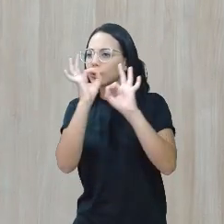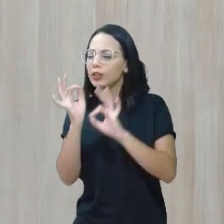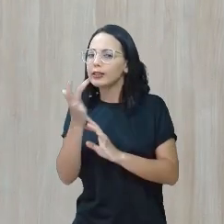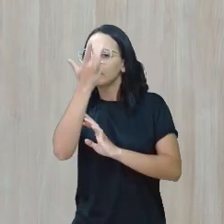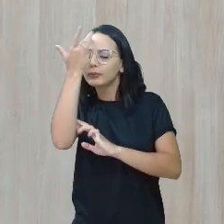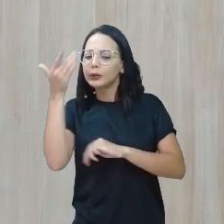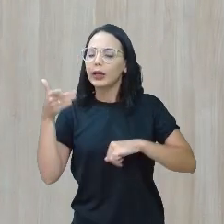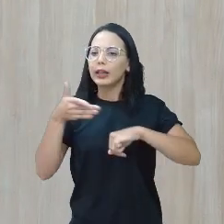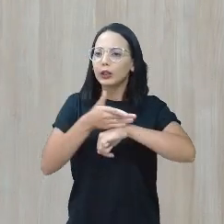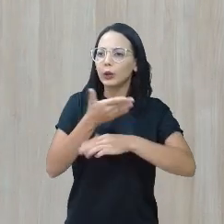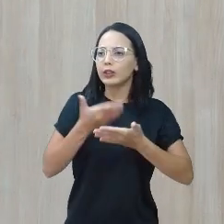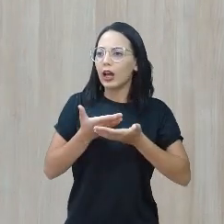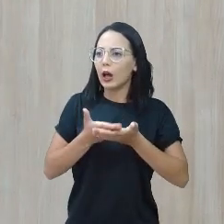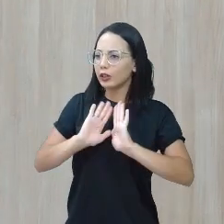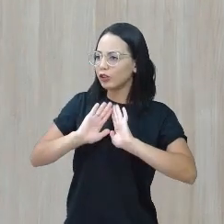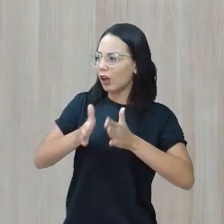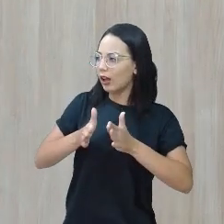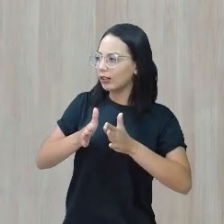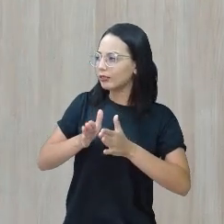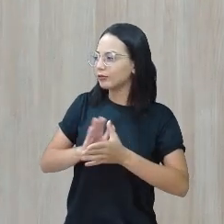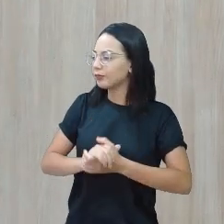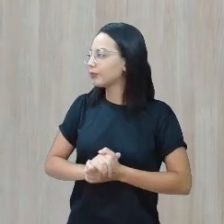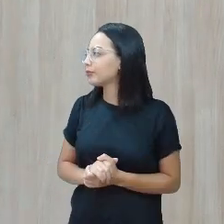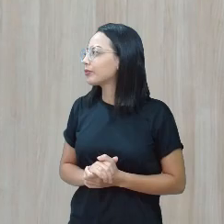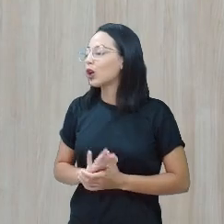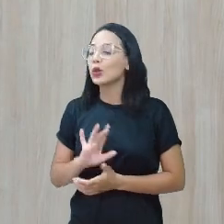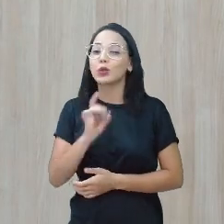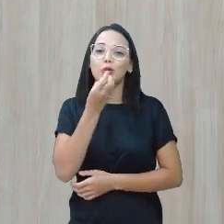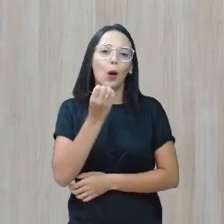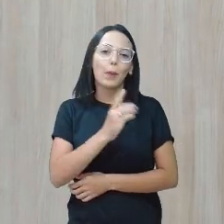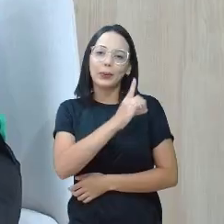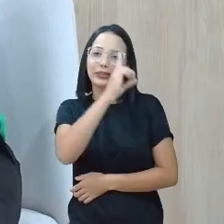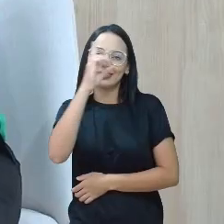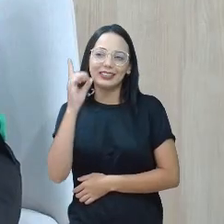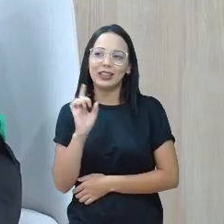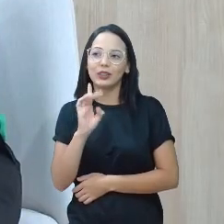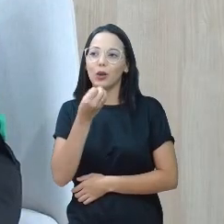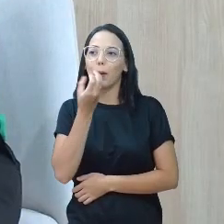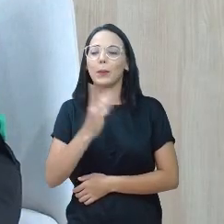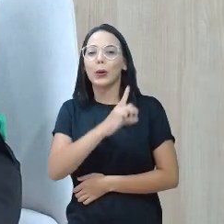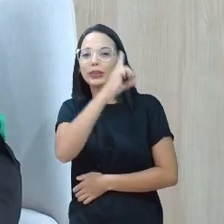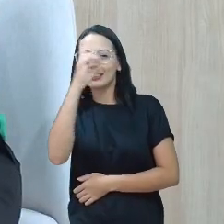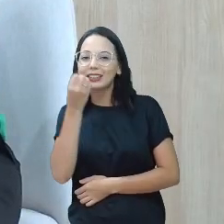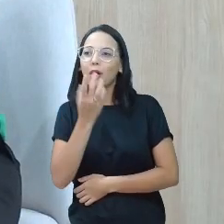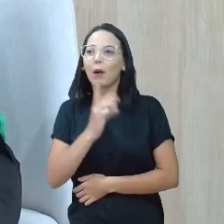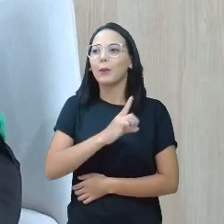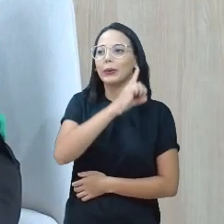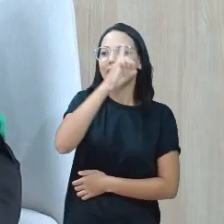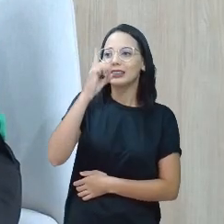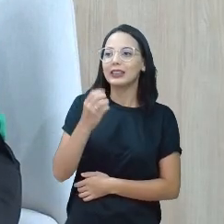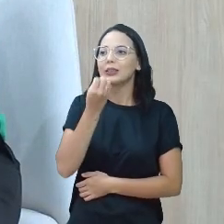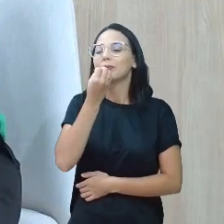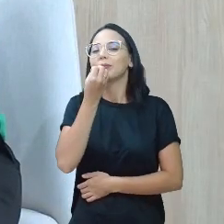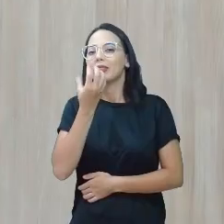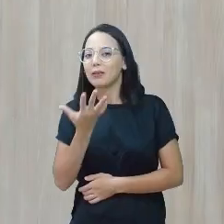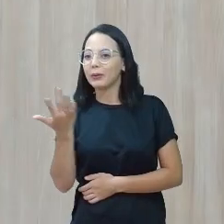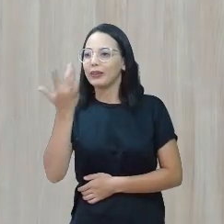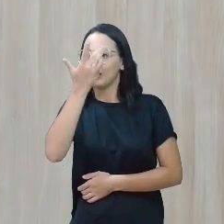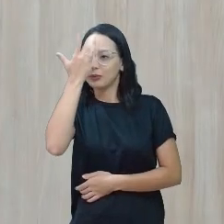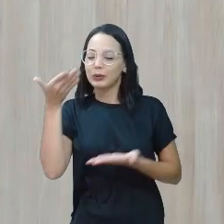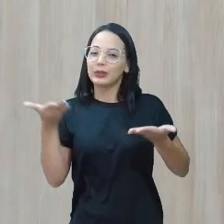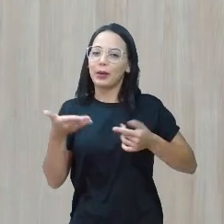mais entrou aí na sala? Só bom dia. Bom dias, né? Então, que bom que o pessoal